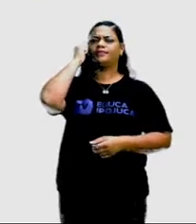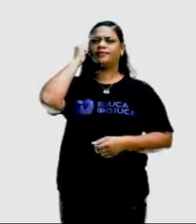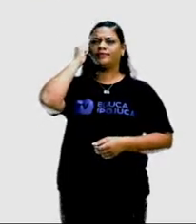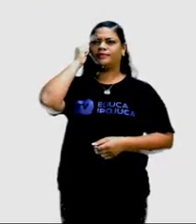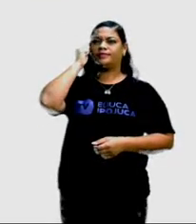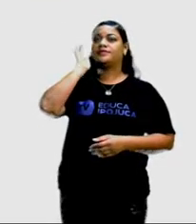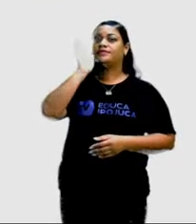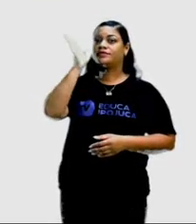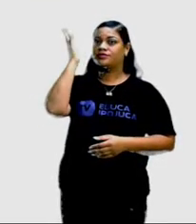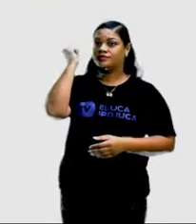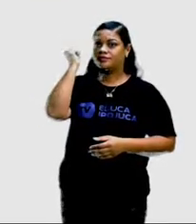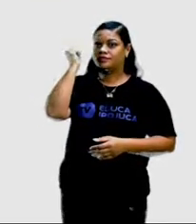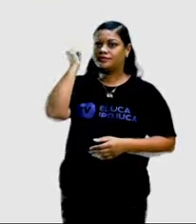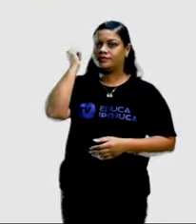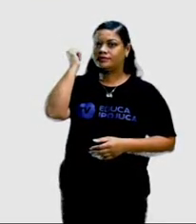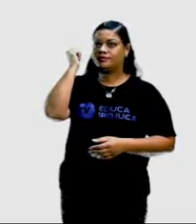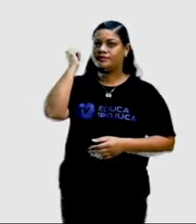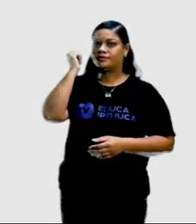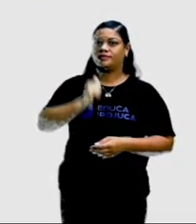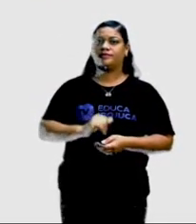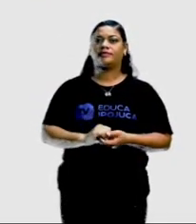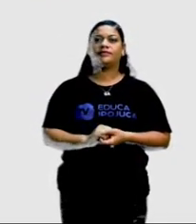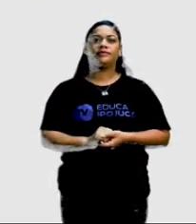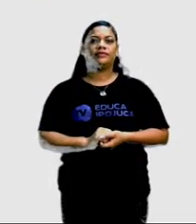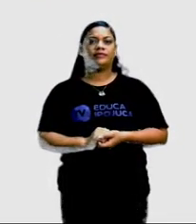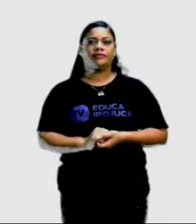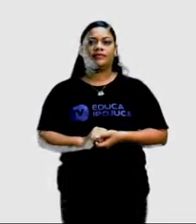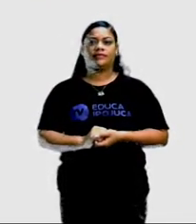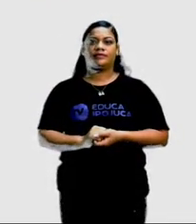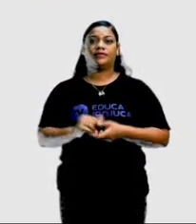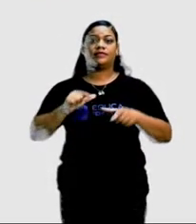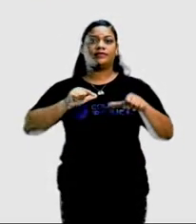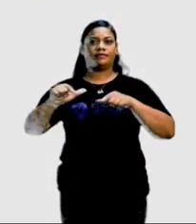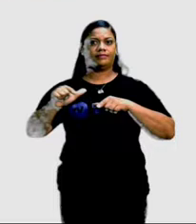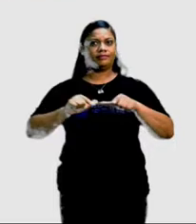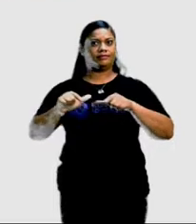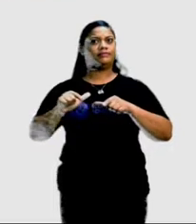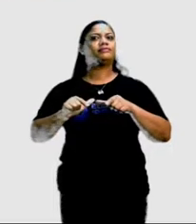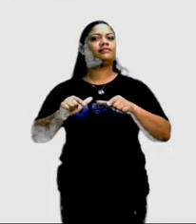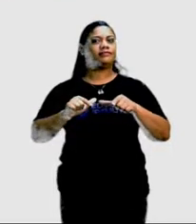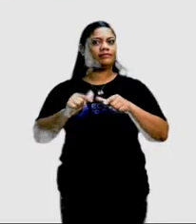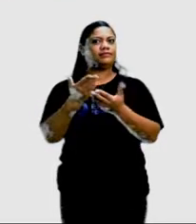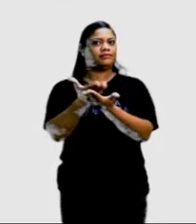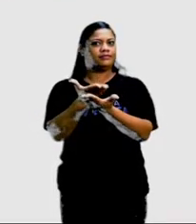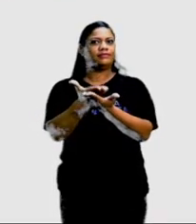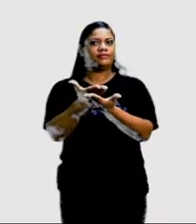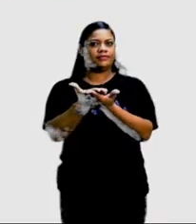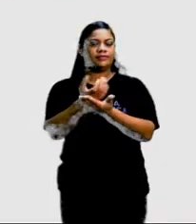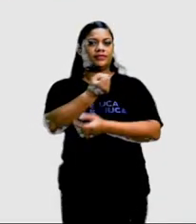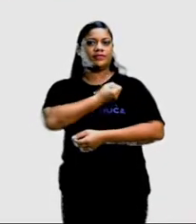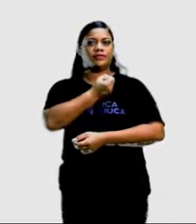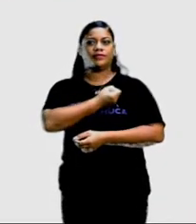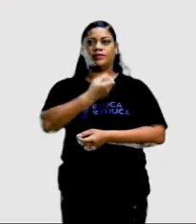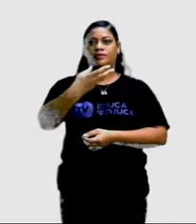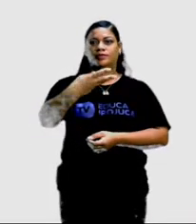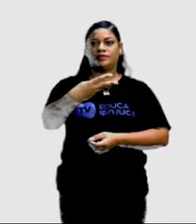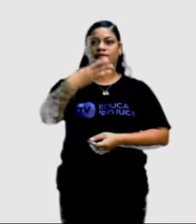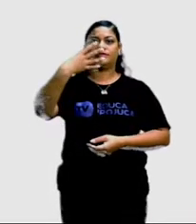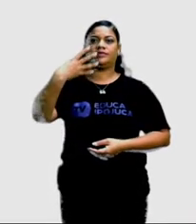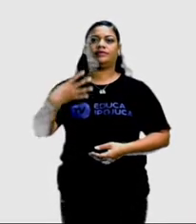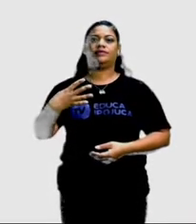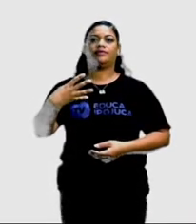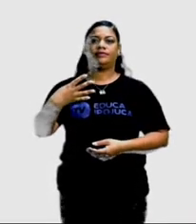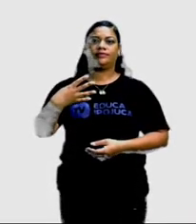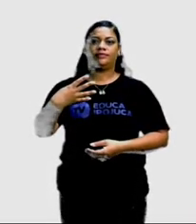Já identificou? Acabamos de trabalhar com ele. é o número